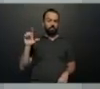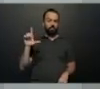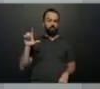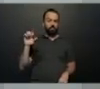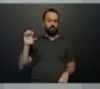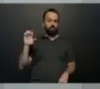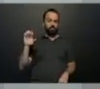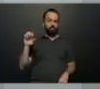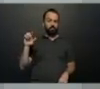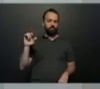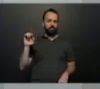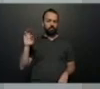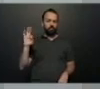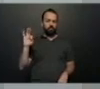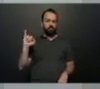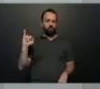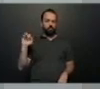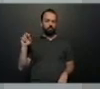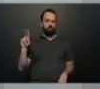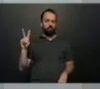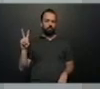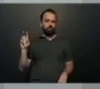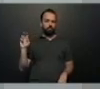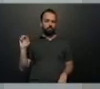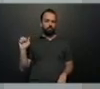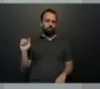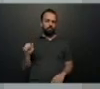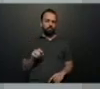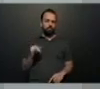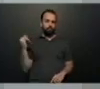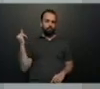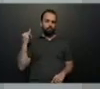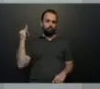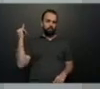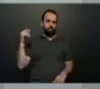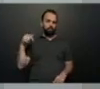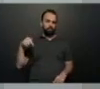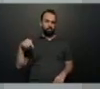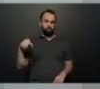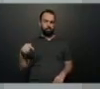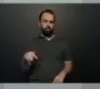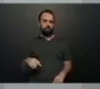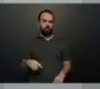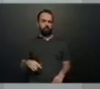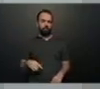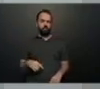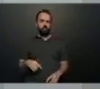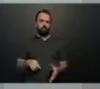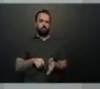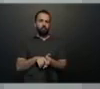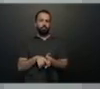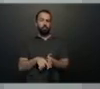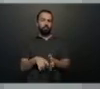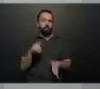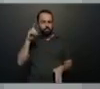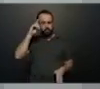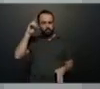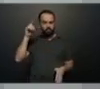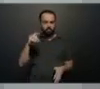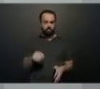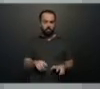ela passa aí na sua residência e começa a separar esse lixo. Vamos cada um fazer a sua parte, que a gente